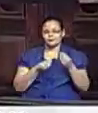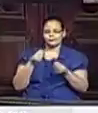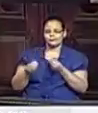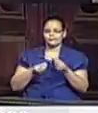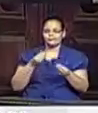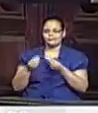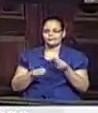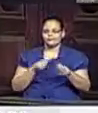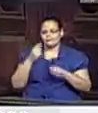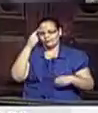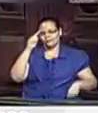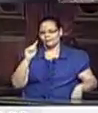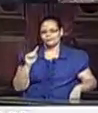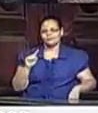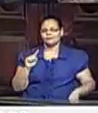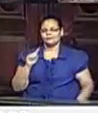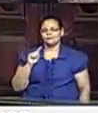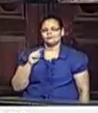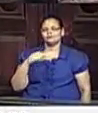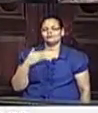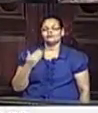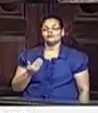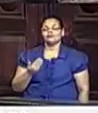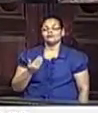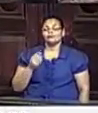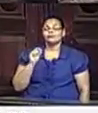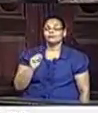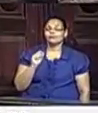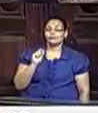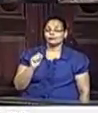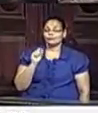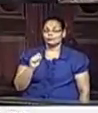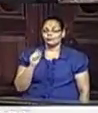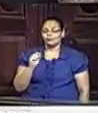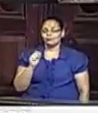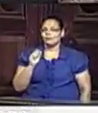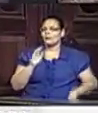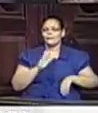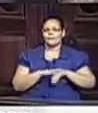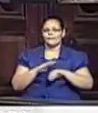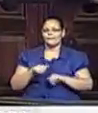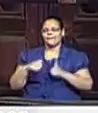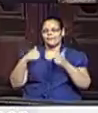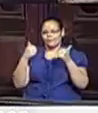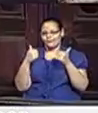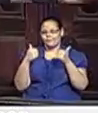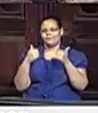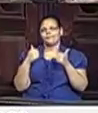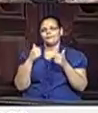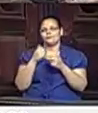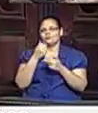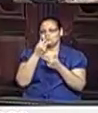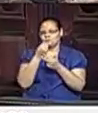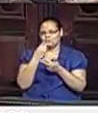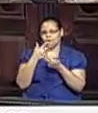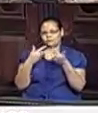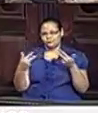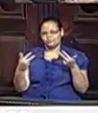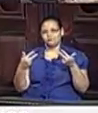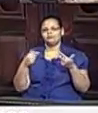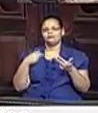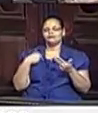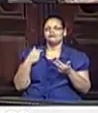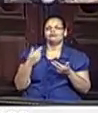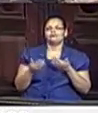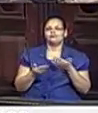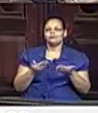não sabe exatamente qual é a atuação e o que que isso melhora a qualidade do serviço prestado. Então, eu acho que